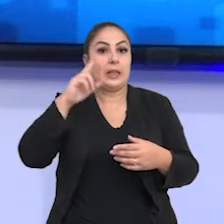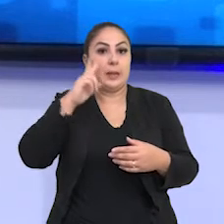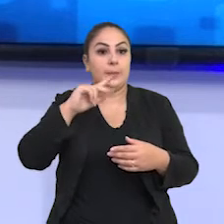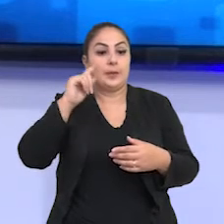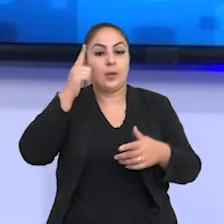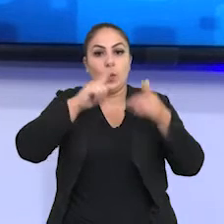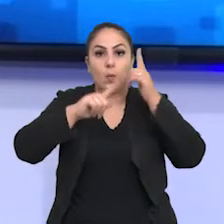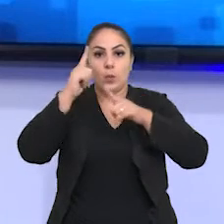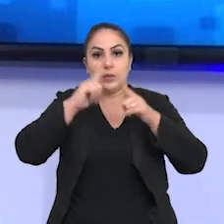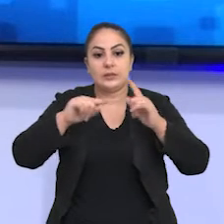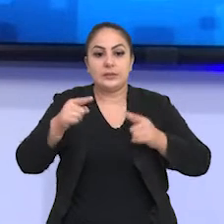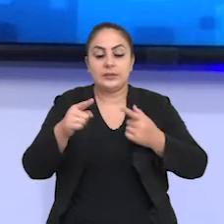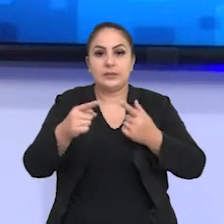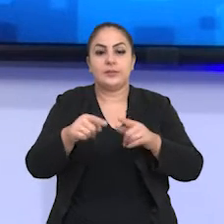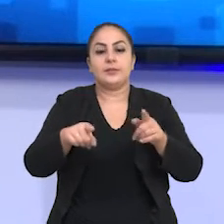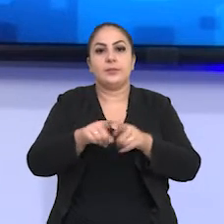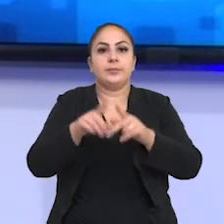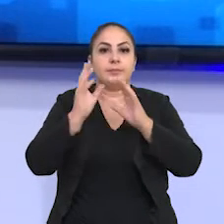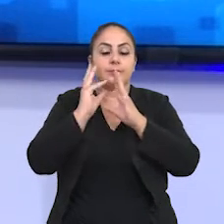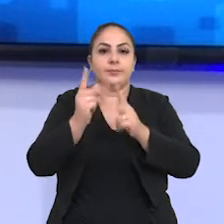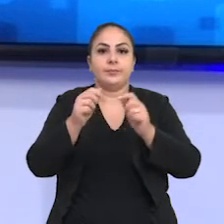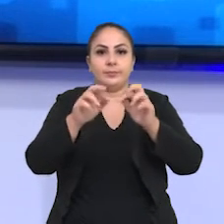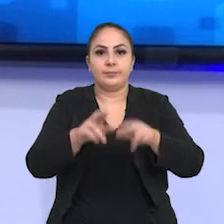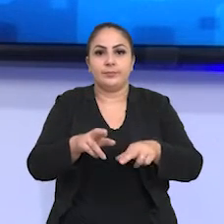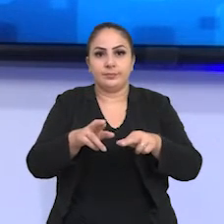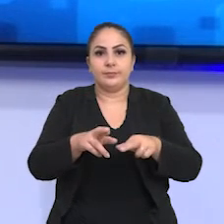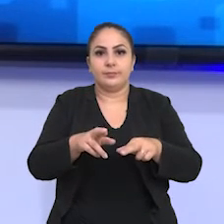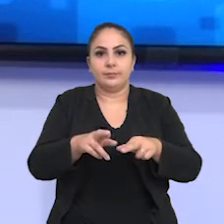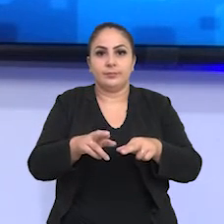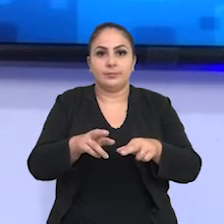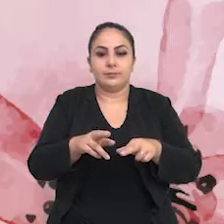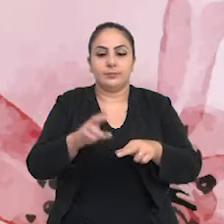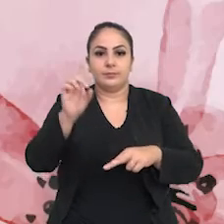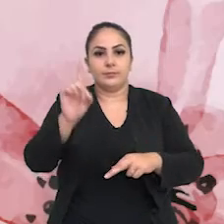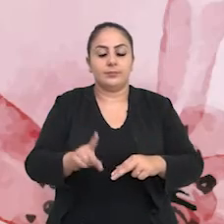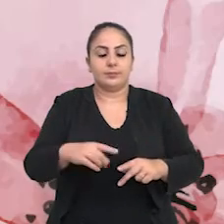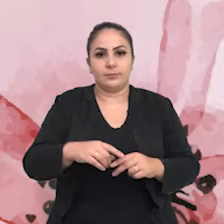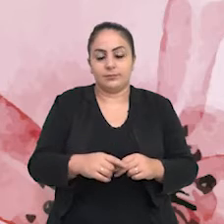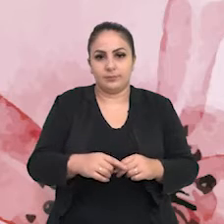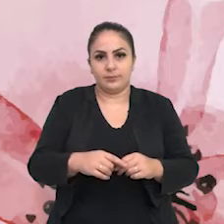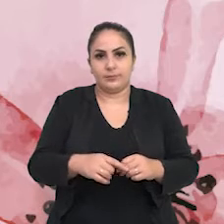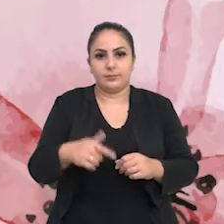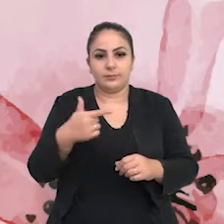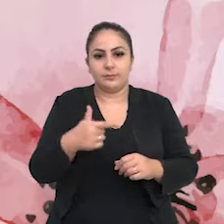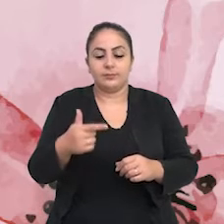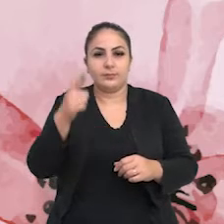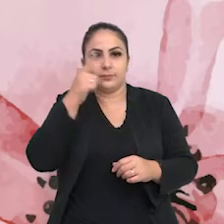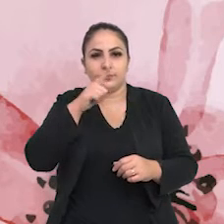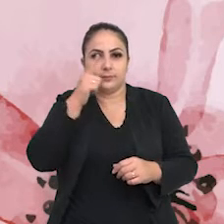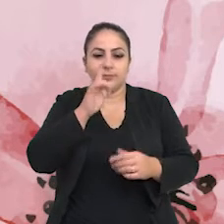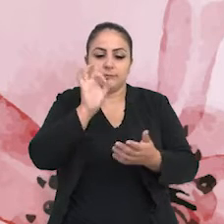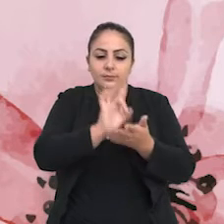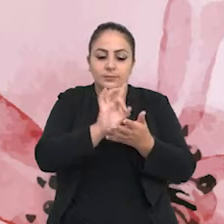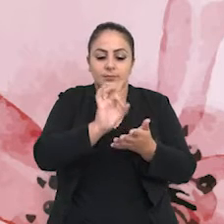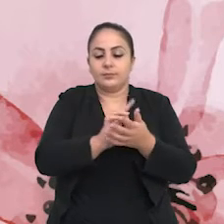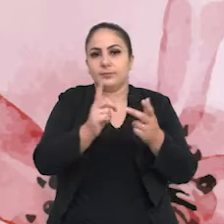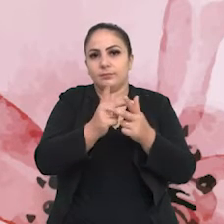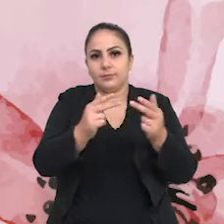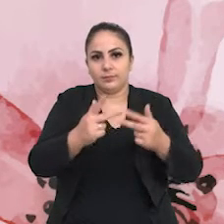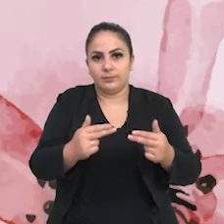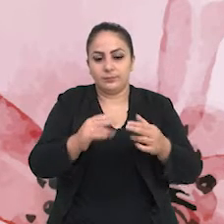relembre conquistas e desafios históricos na área do direito. Conseguimos assumir e